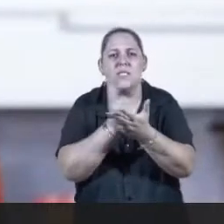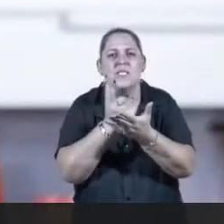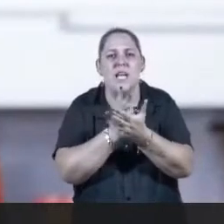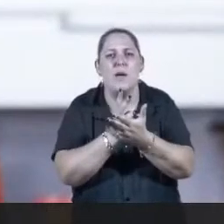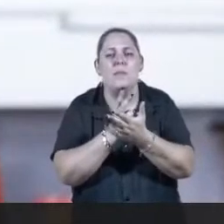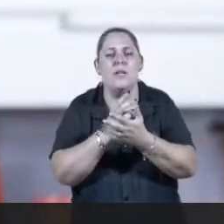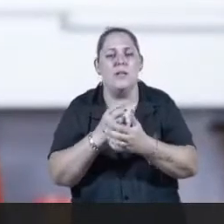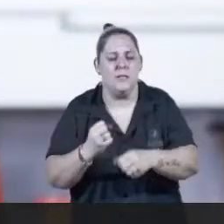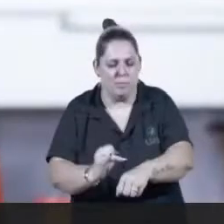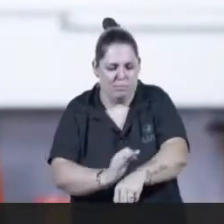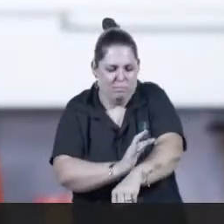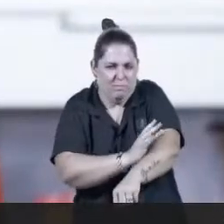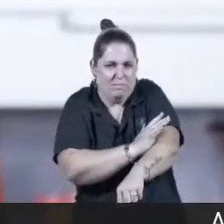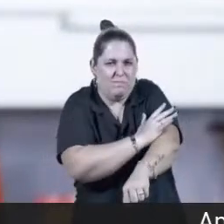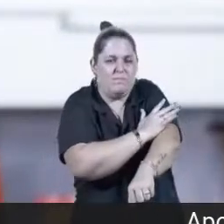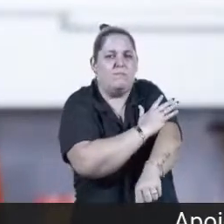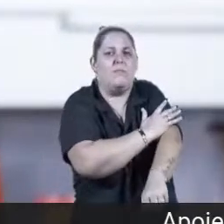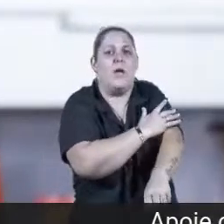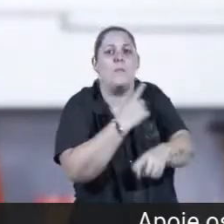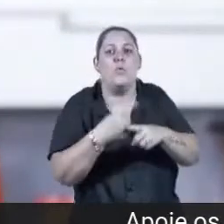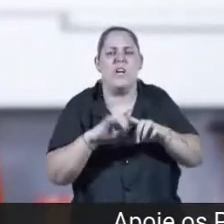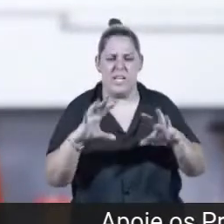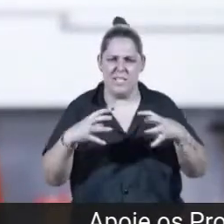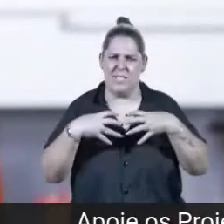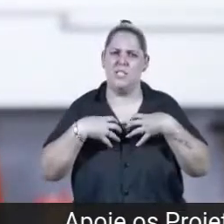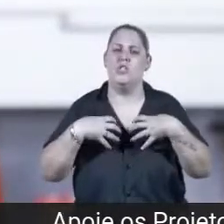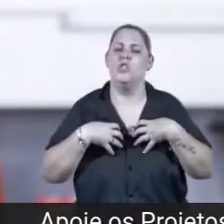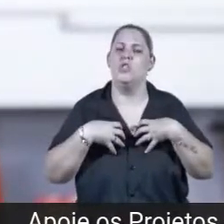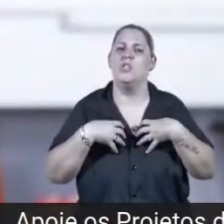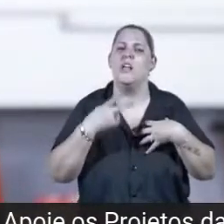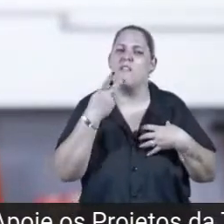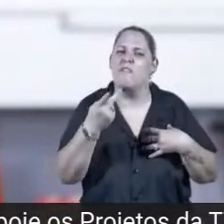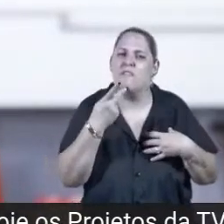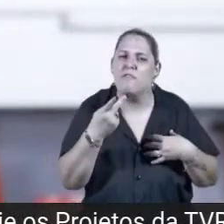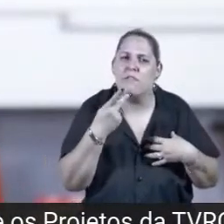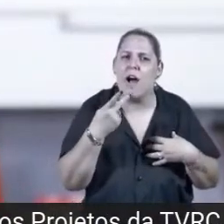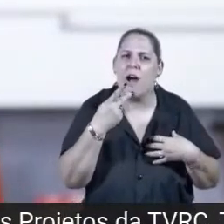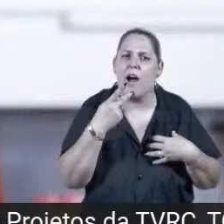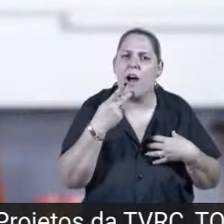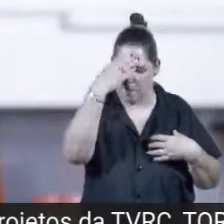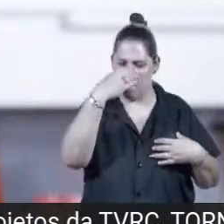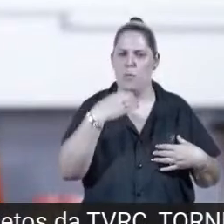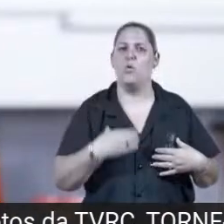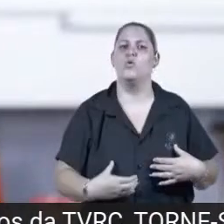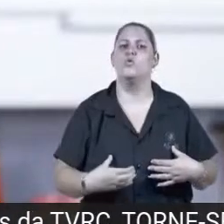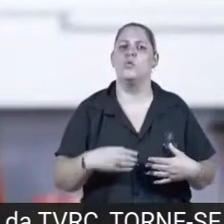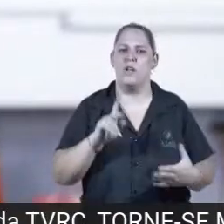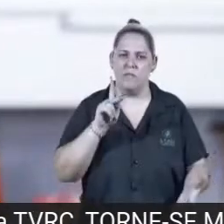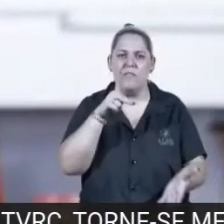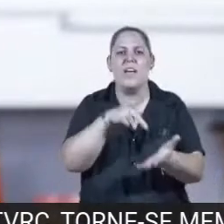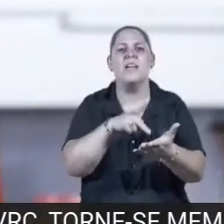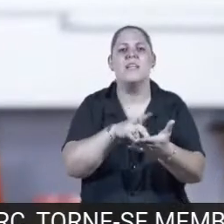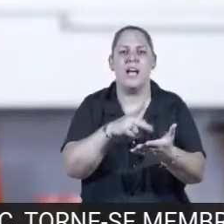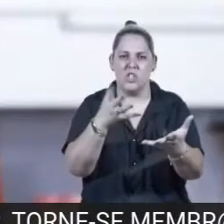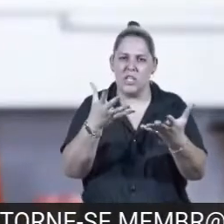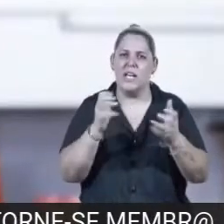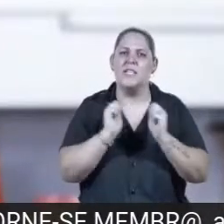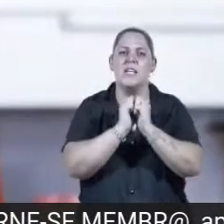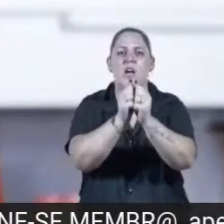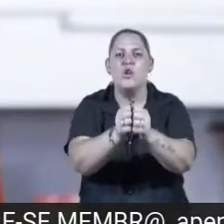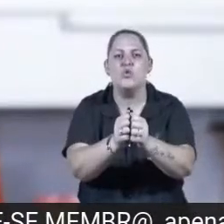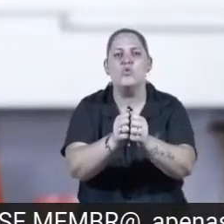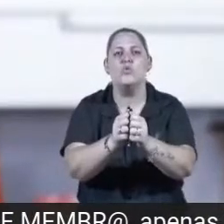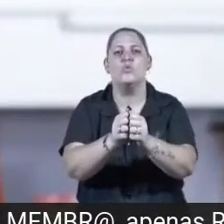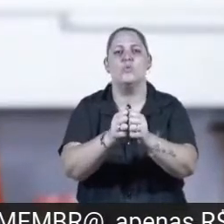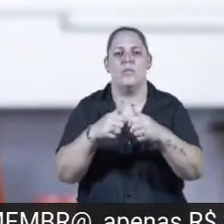emocionada, porque sempre senti, né, na sua posição, na sua intenção, a verdade de estar com a gente nessa